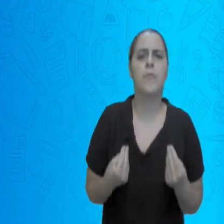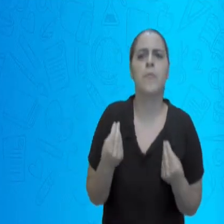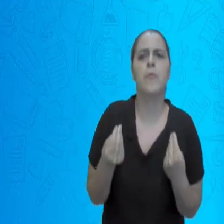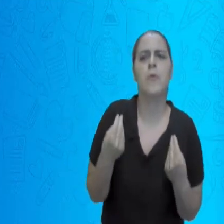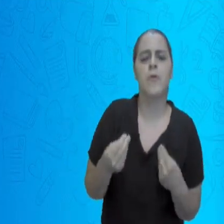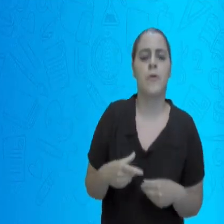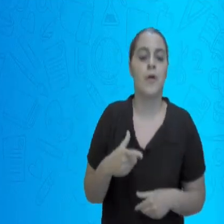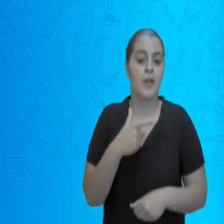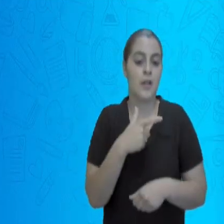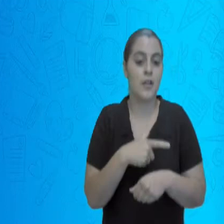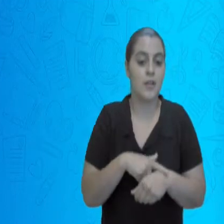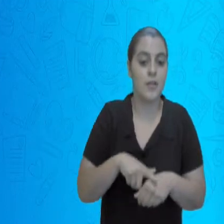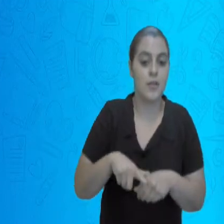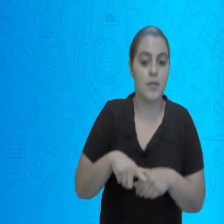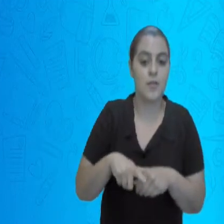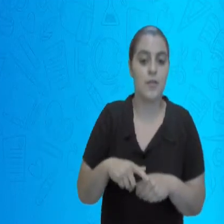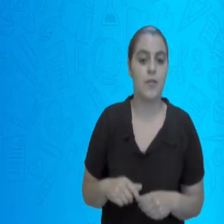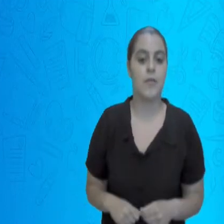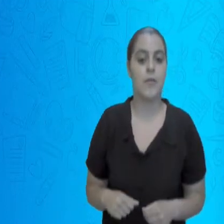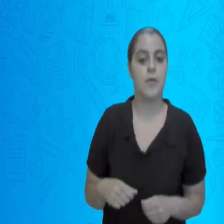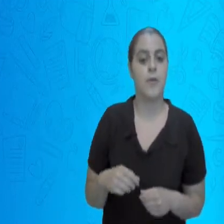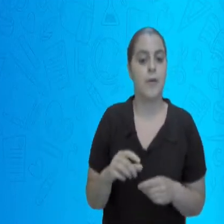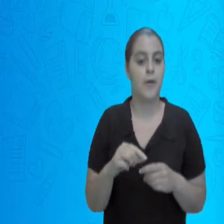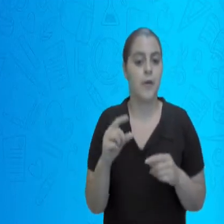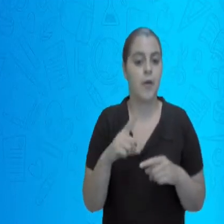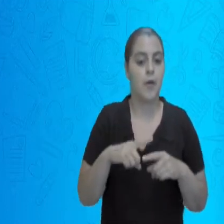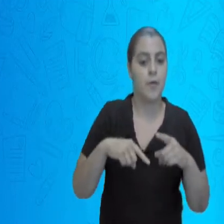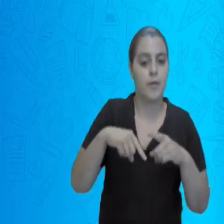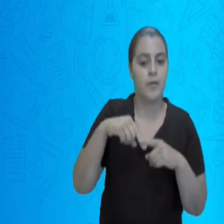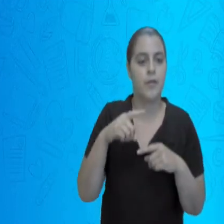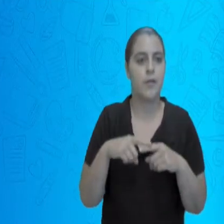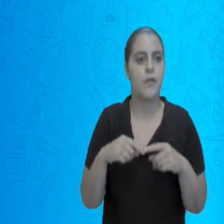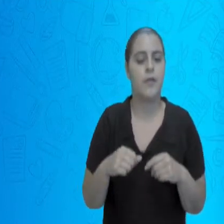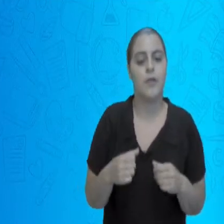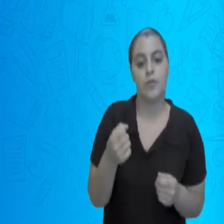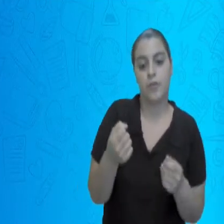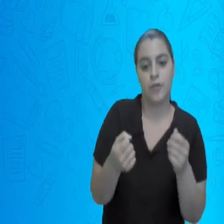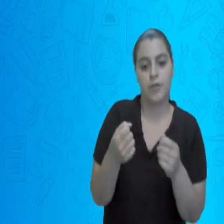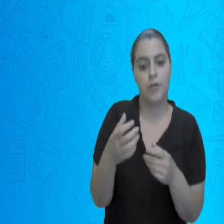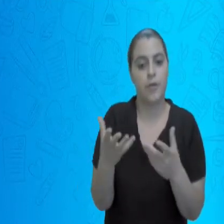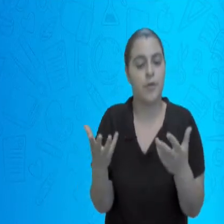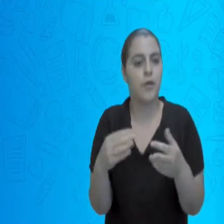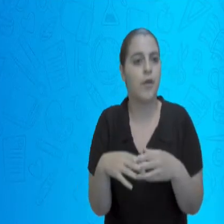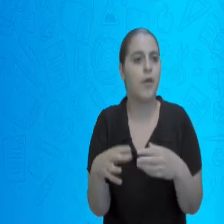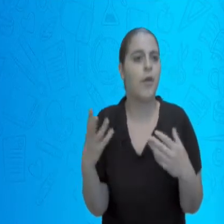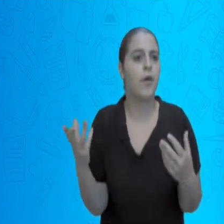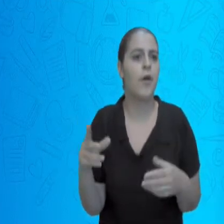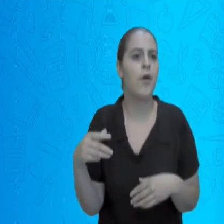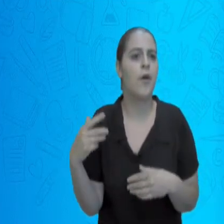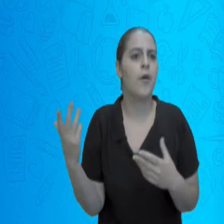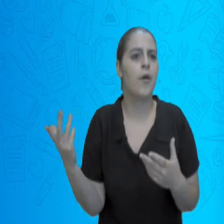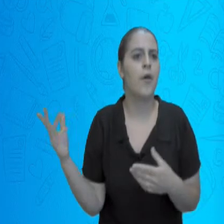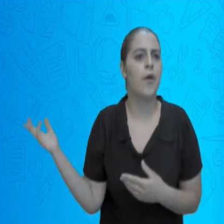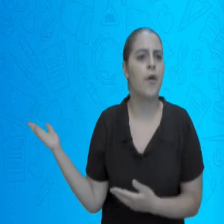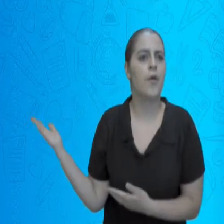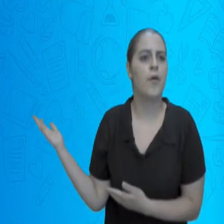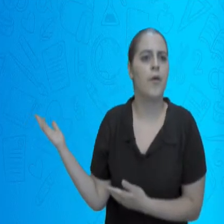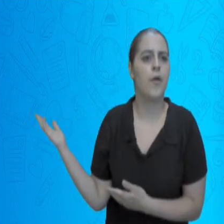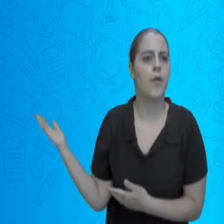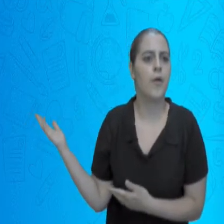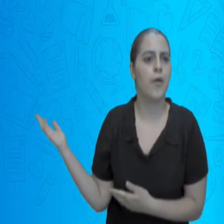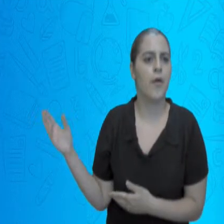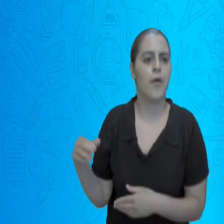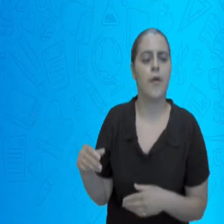para limpar peças automotivas, tá? Nós temos, além das algas, dentro das algas, a